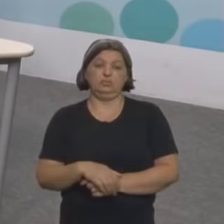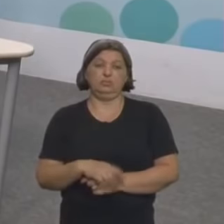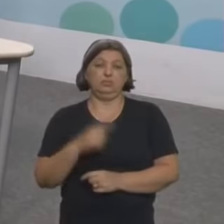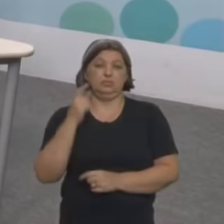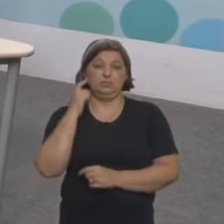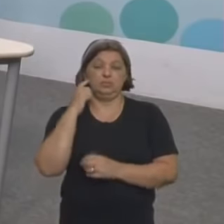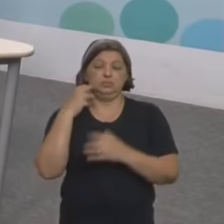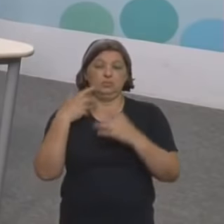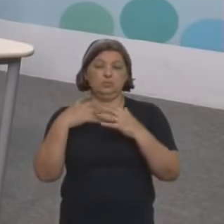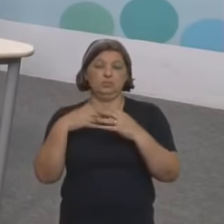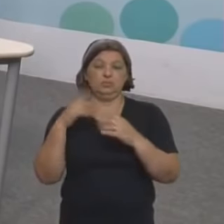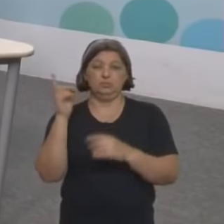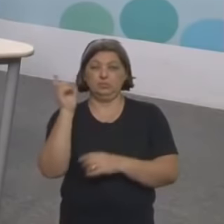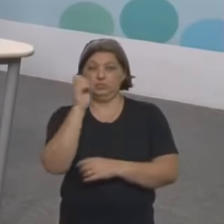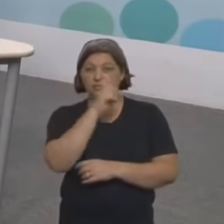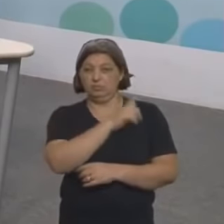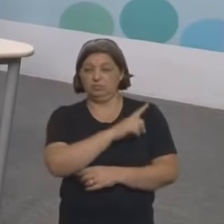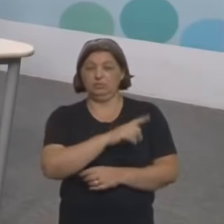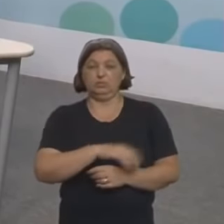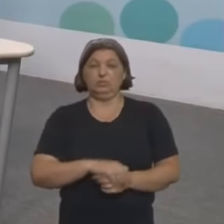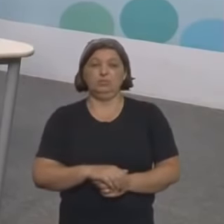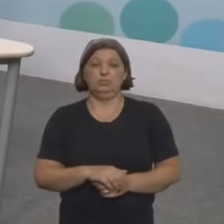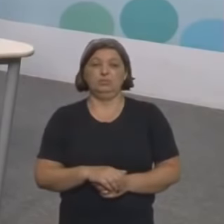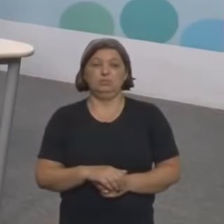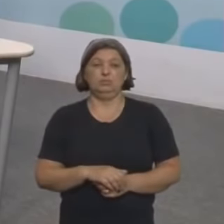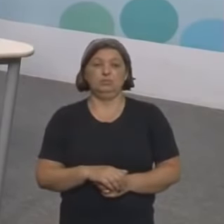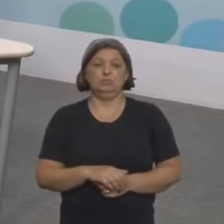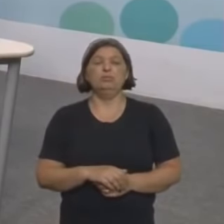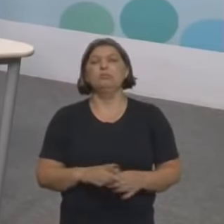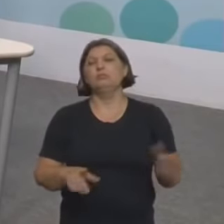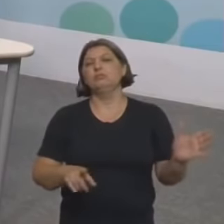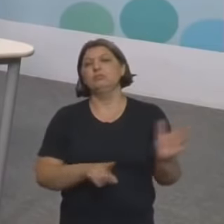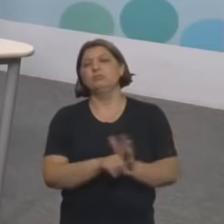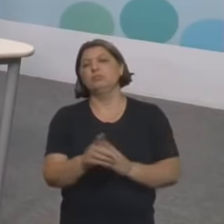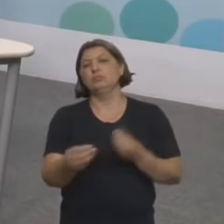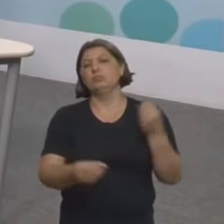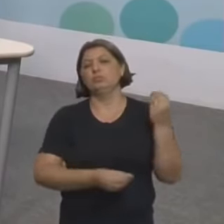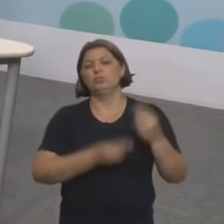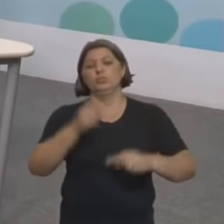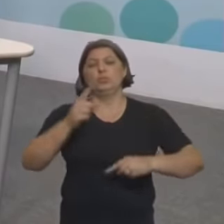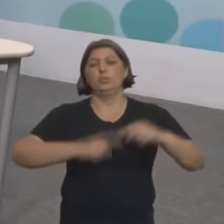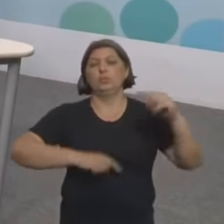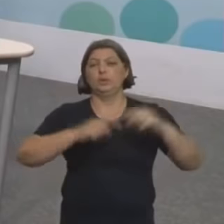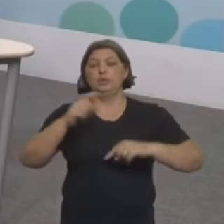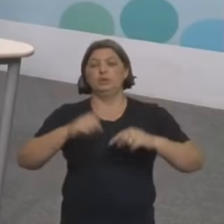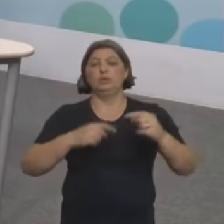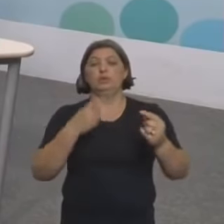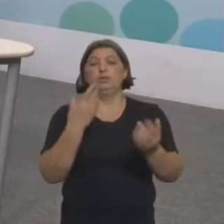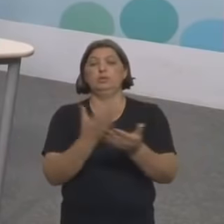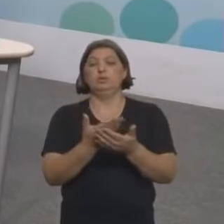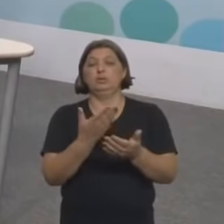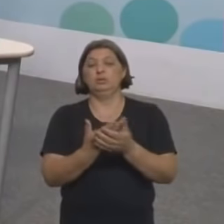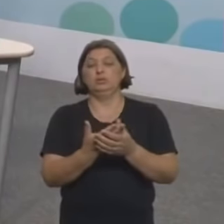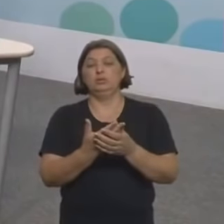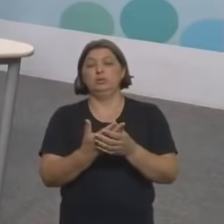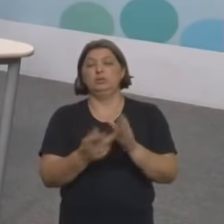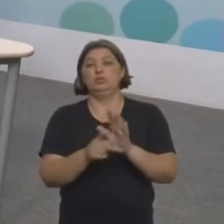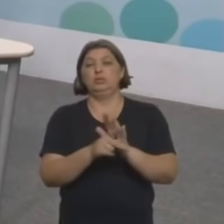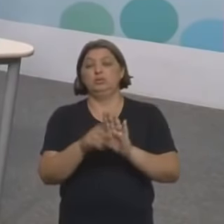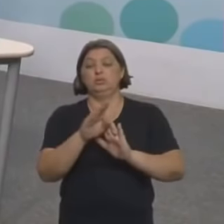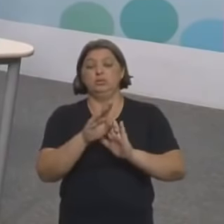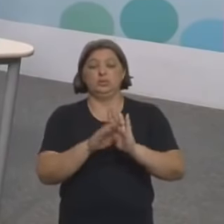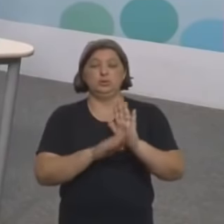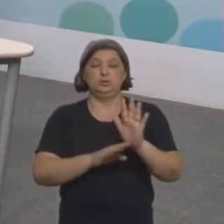E aí ele pergunta, né, como que o material das aulas do projeto de convivência